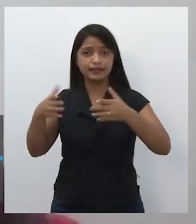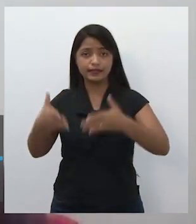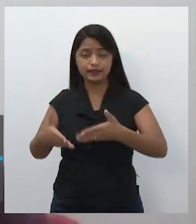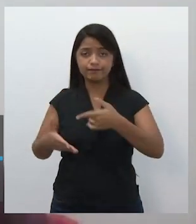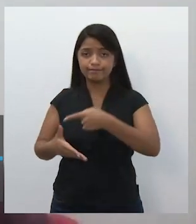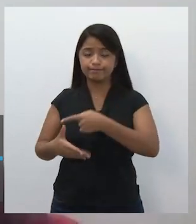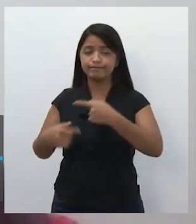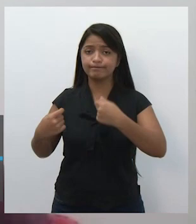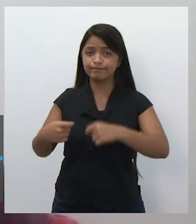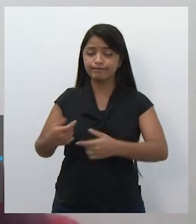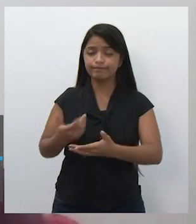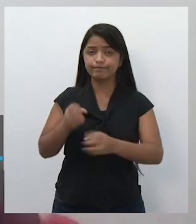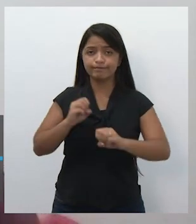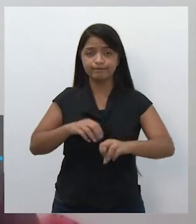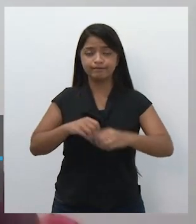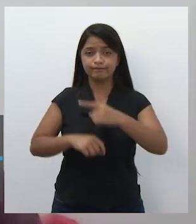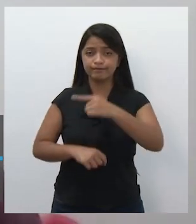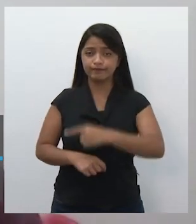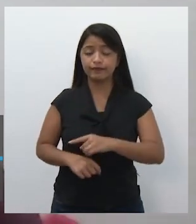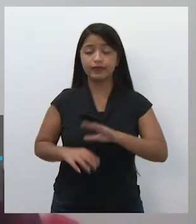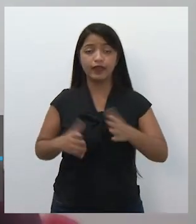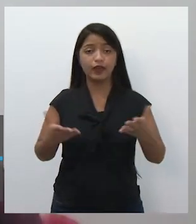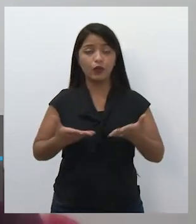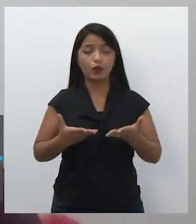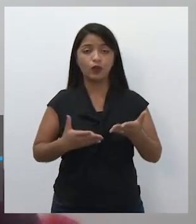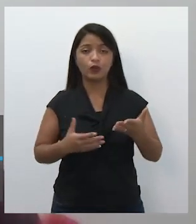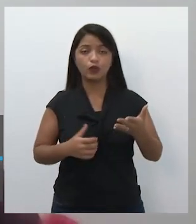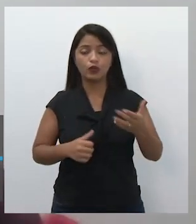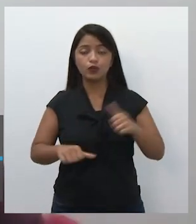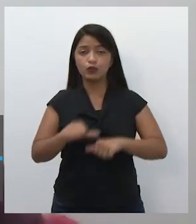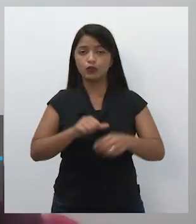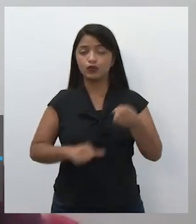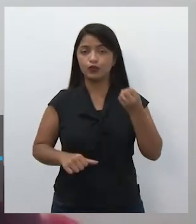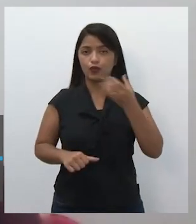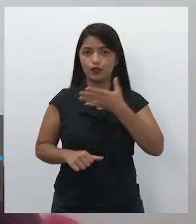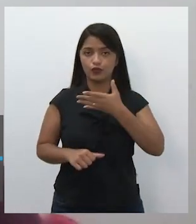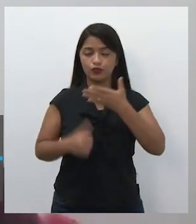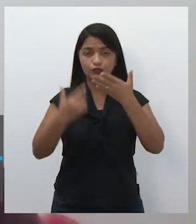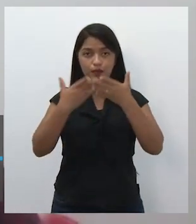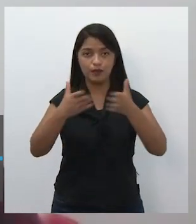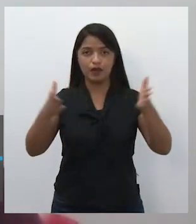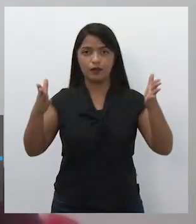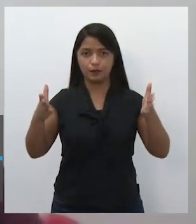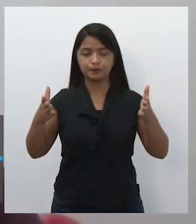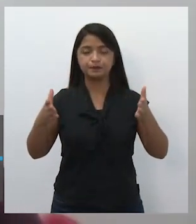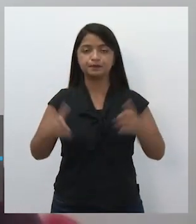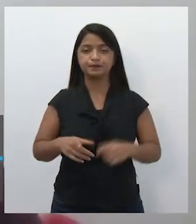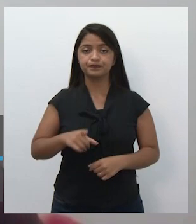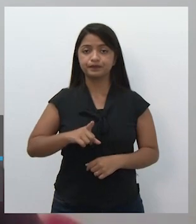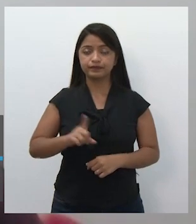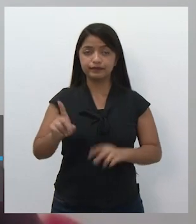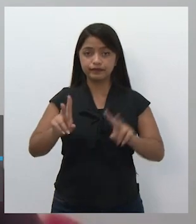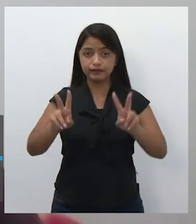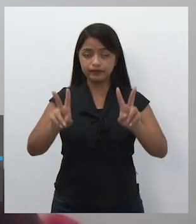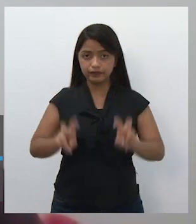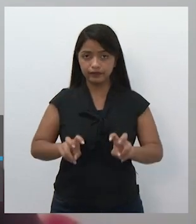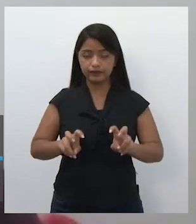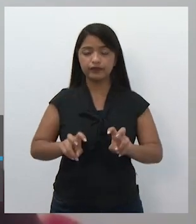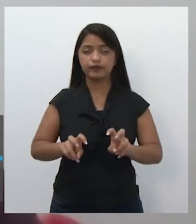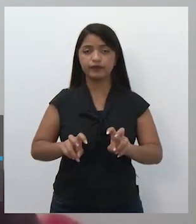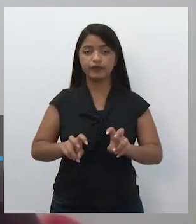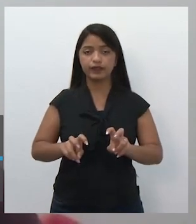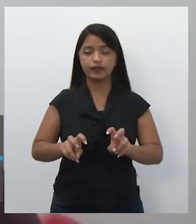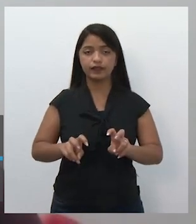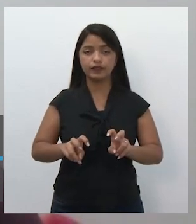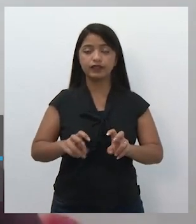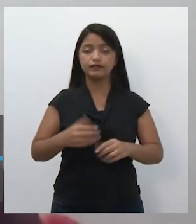esses objetos de conhecimento, e a ideia agora é uma dimensão maior. Lembrando que esse tema e essa questão norteadora, elas vão